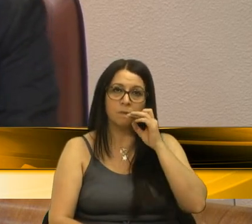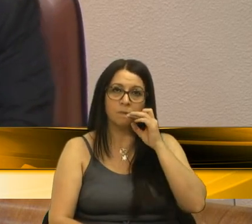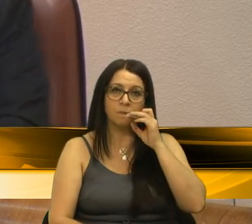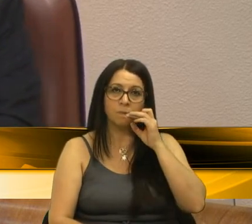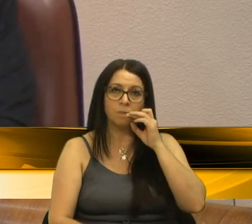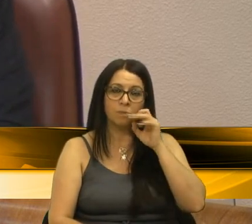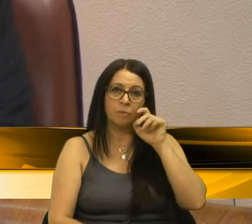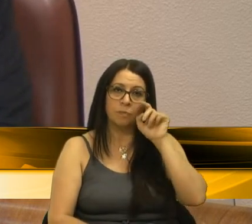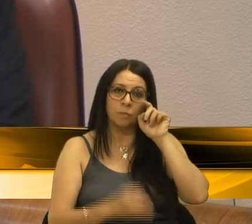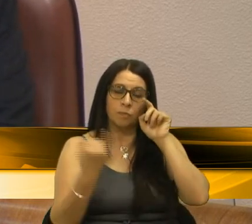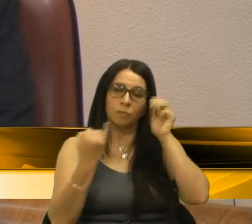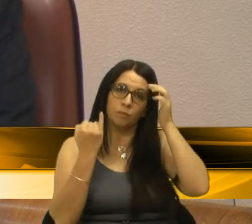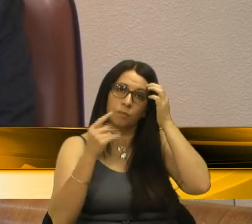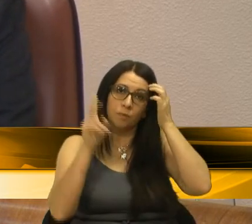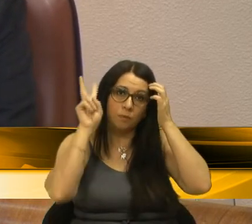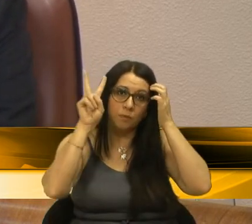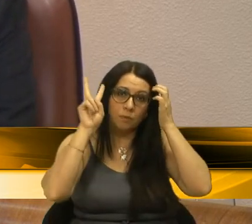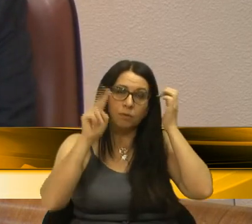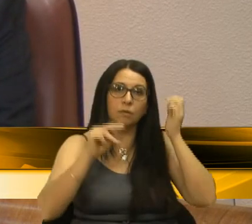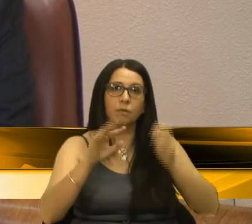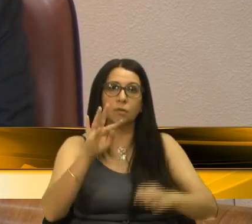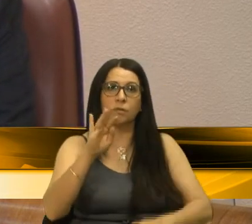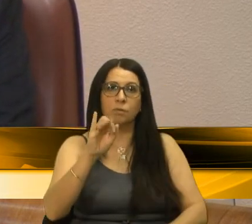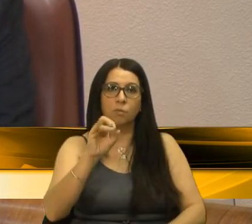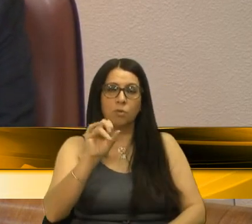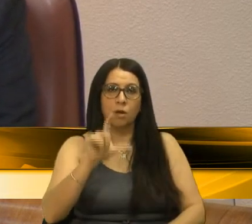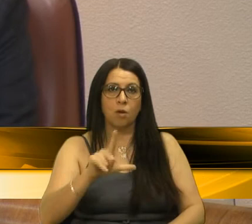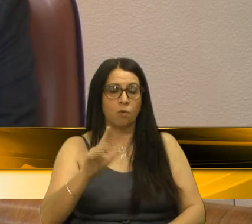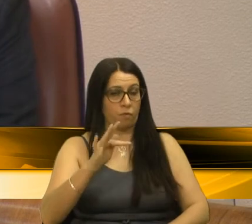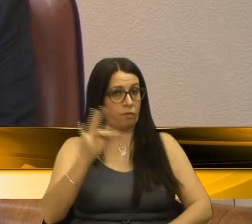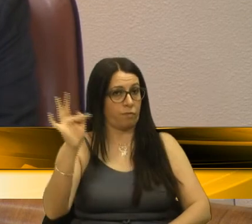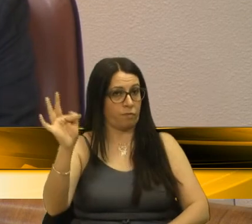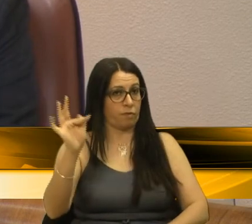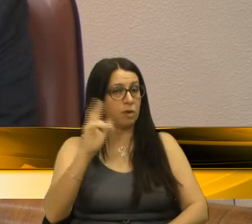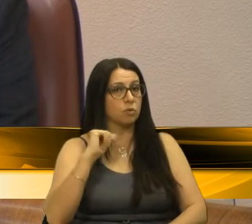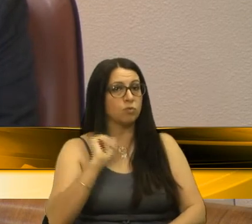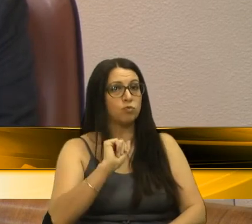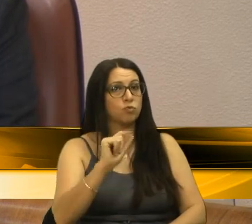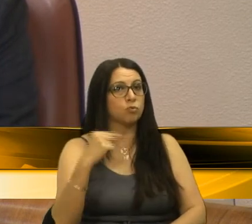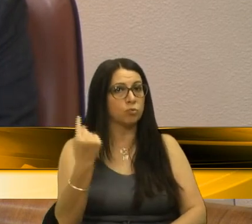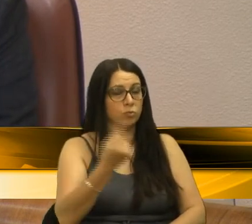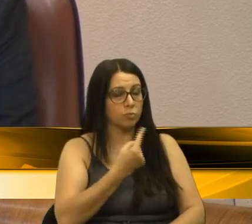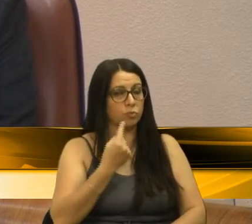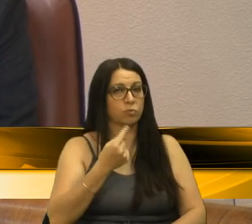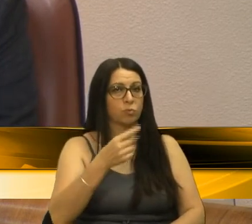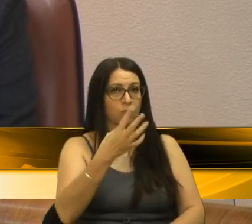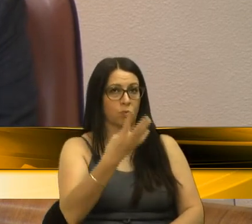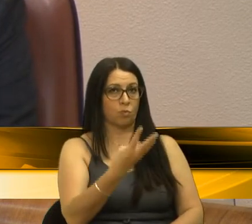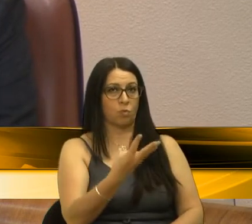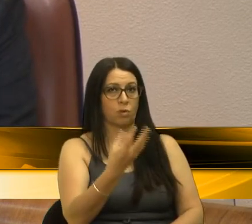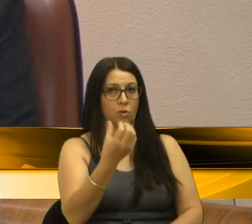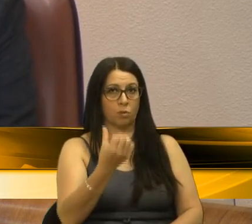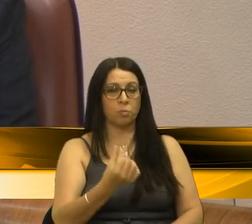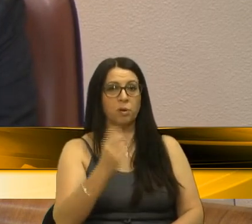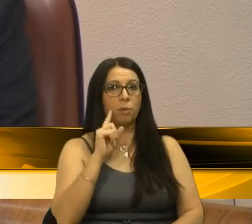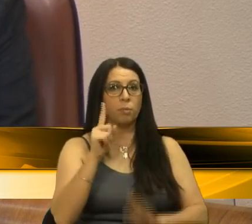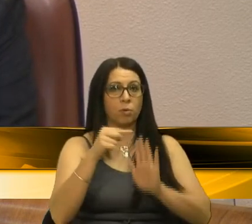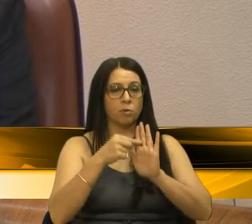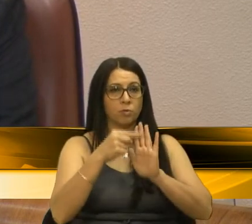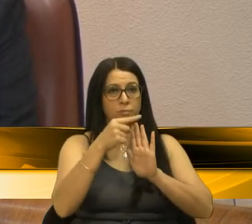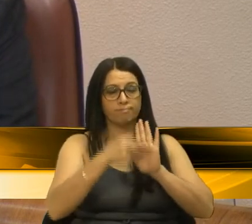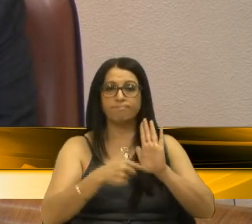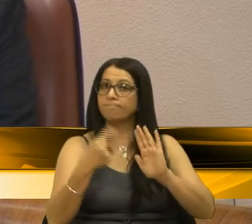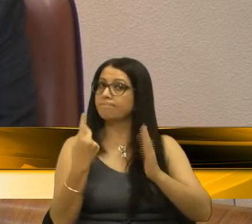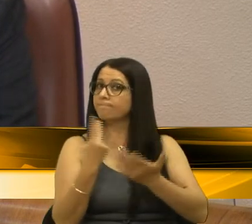Vale lembrar que o Tribunal Federal, por meio da súmula vinculante número 46, estabeleceu